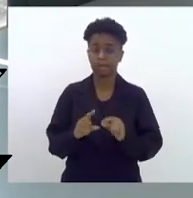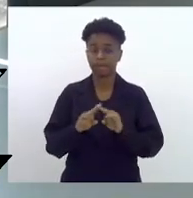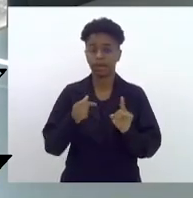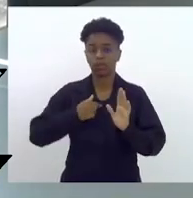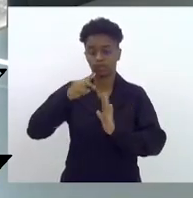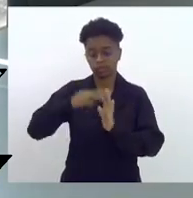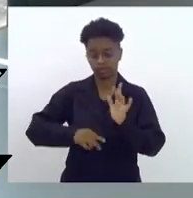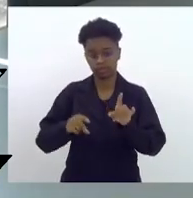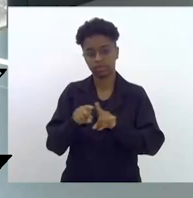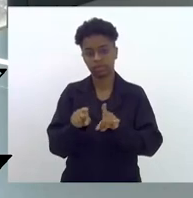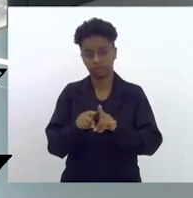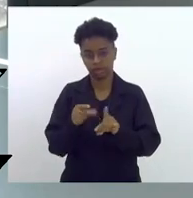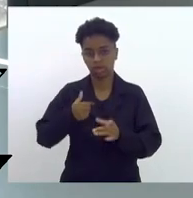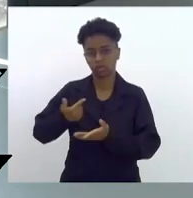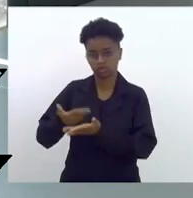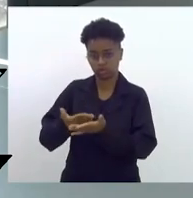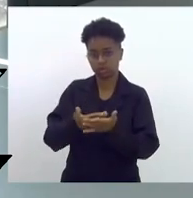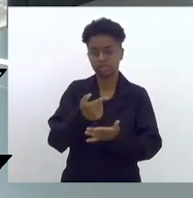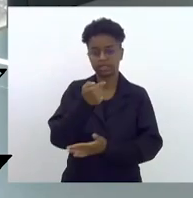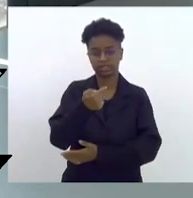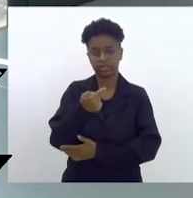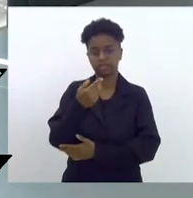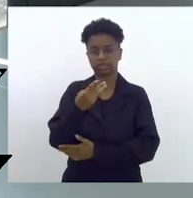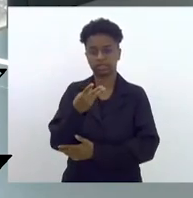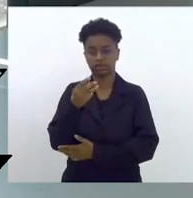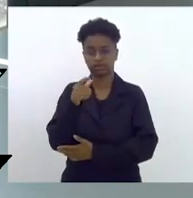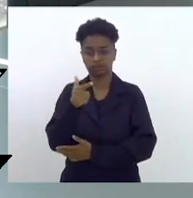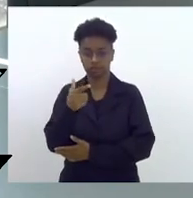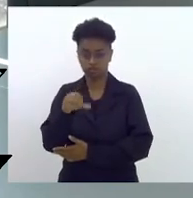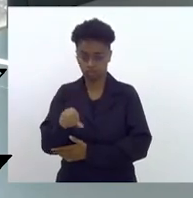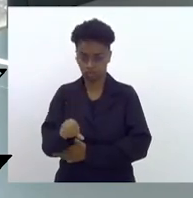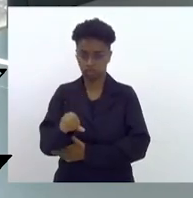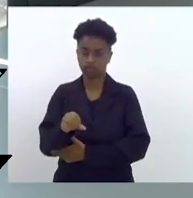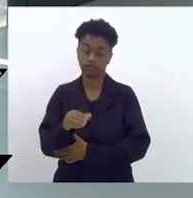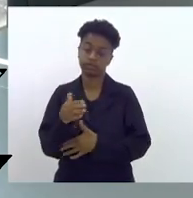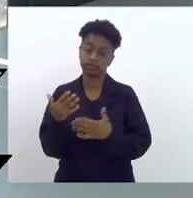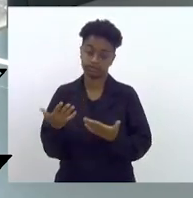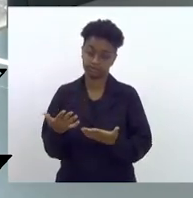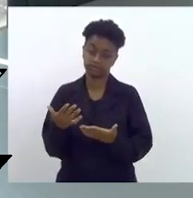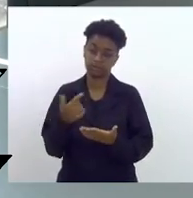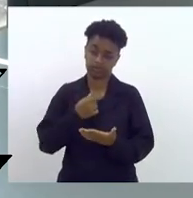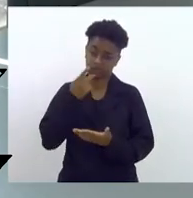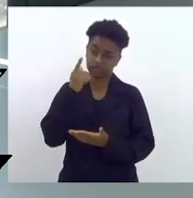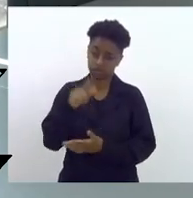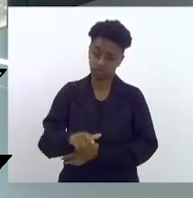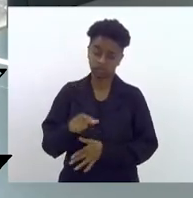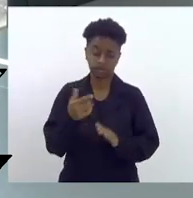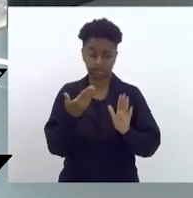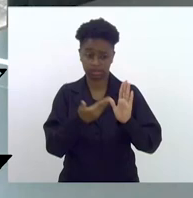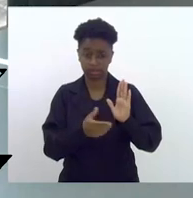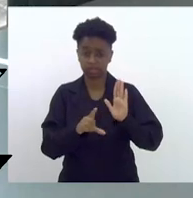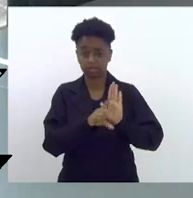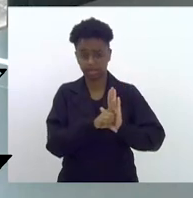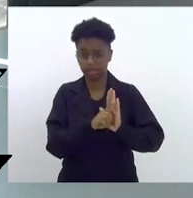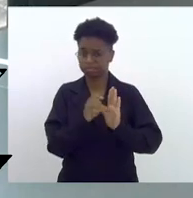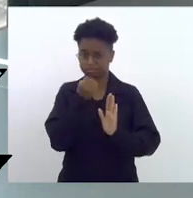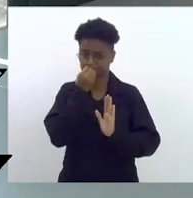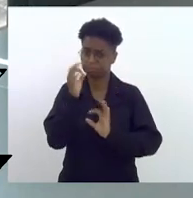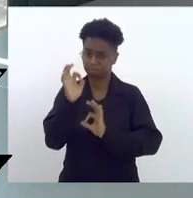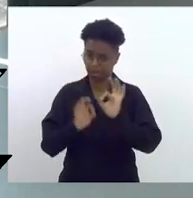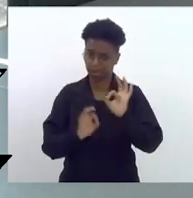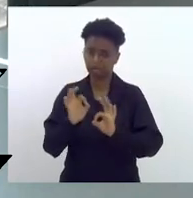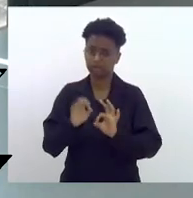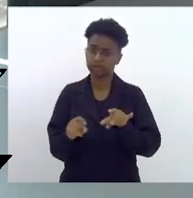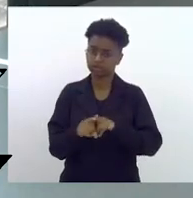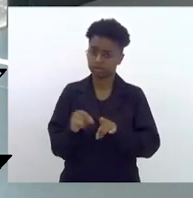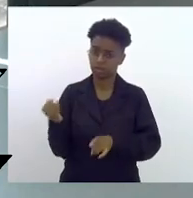a leitura o estudo das 7.329 diga-se de passagem repito aqui uma lei muito bem elaborada e